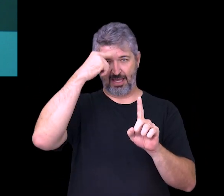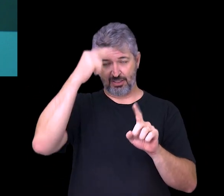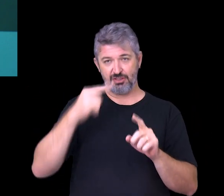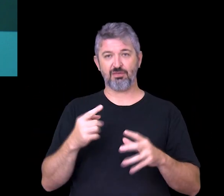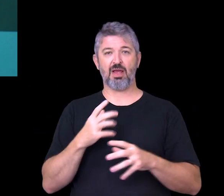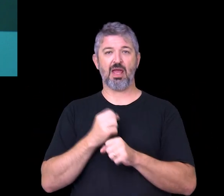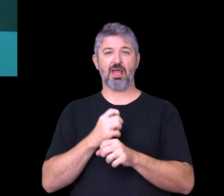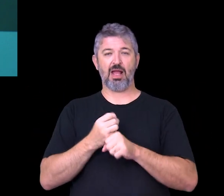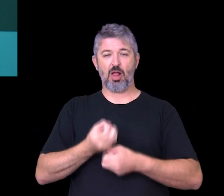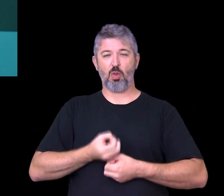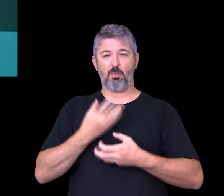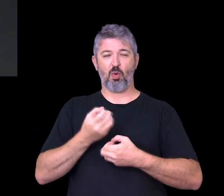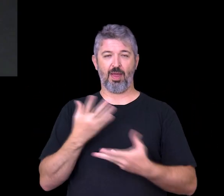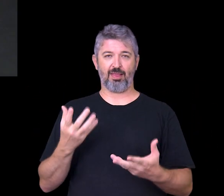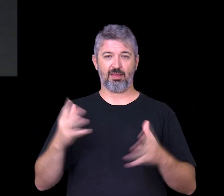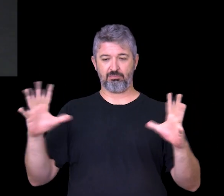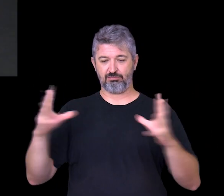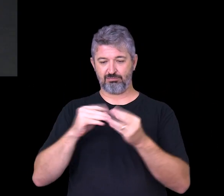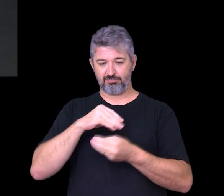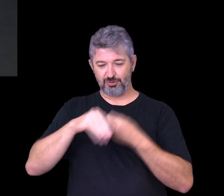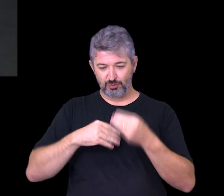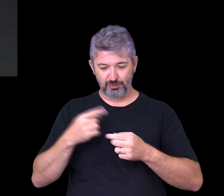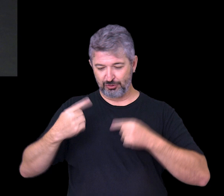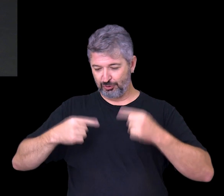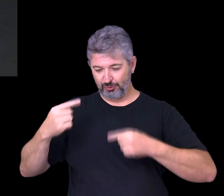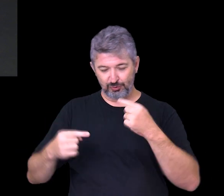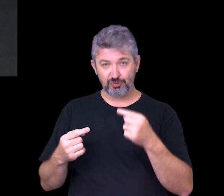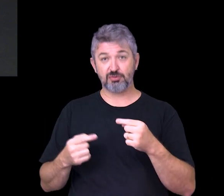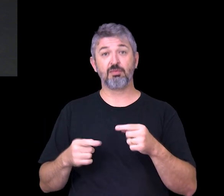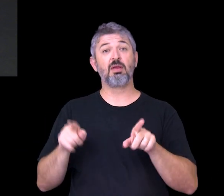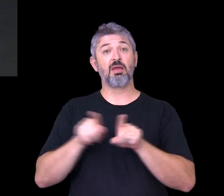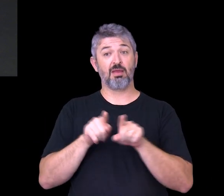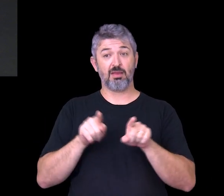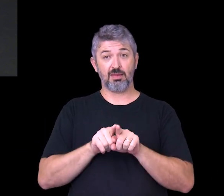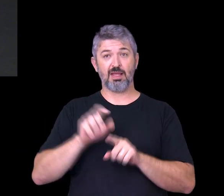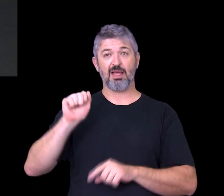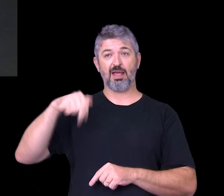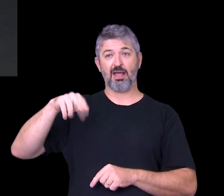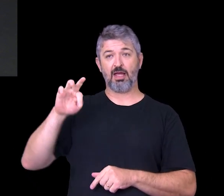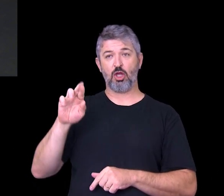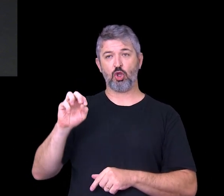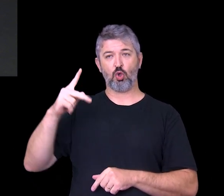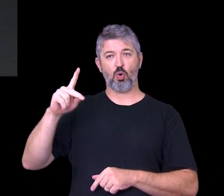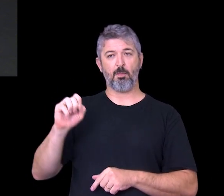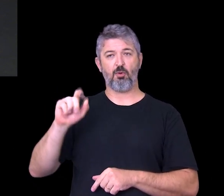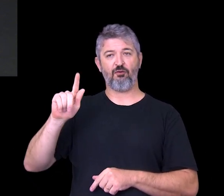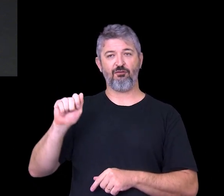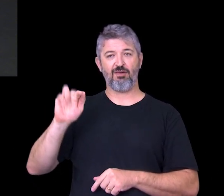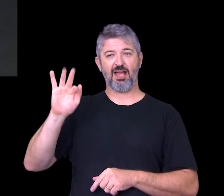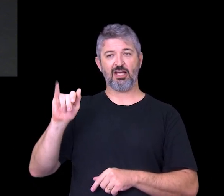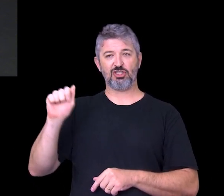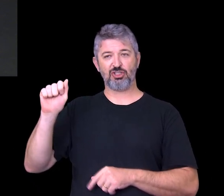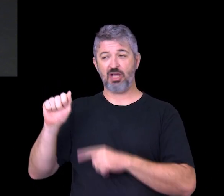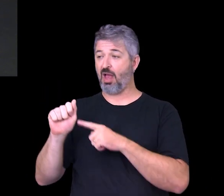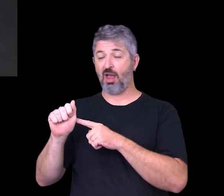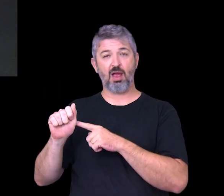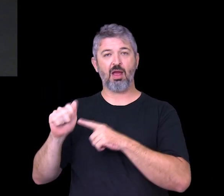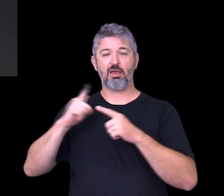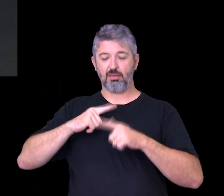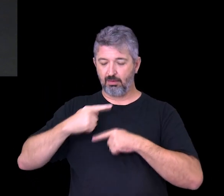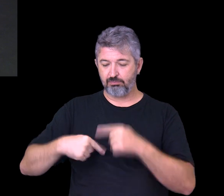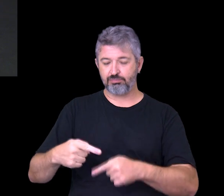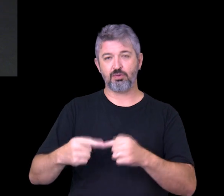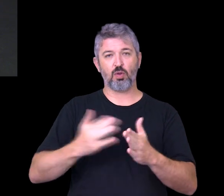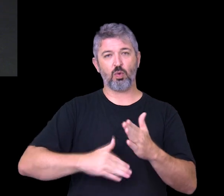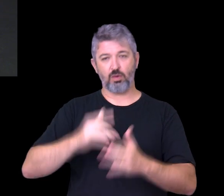coisa boa, inclusive discípulos da antropofagia, que vai e volta, permeia toda essa criação aqui. E ele se junta